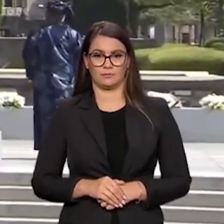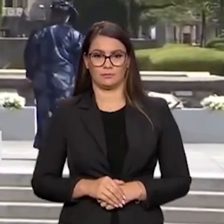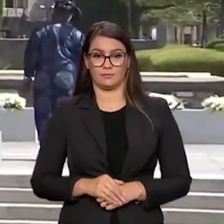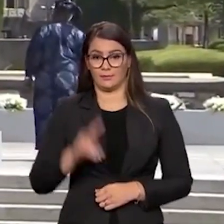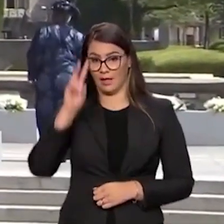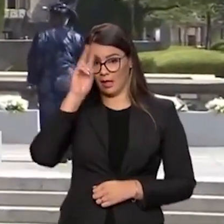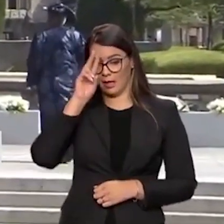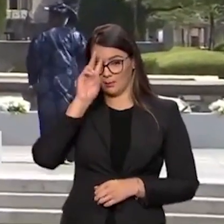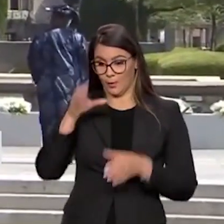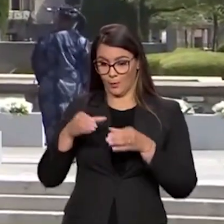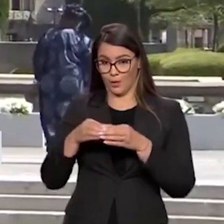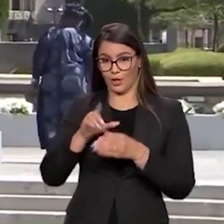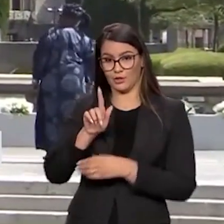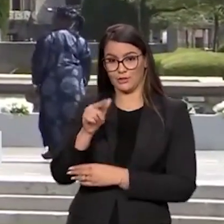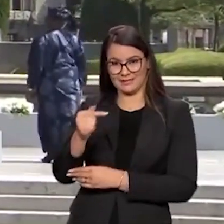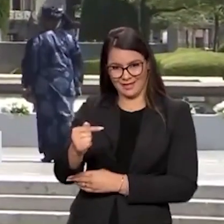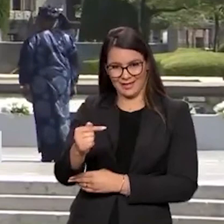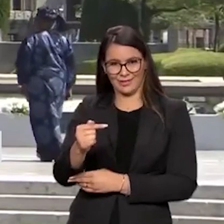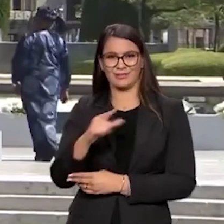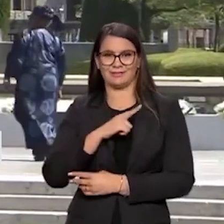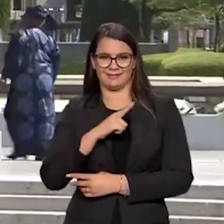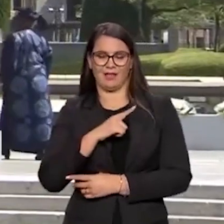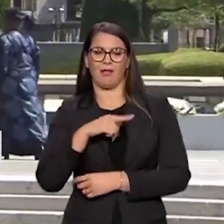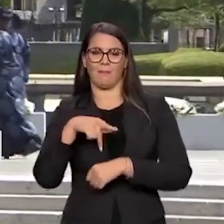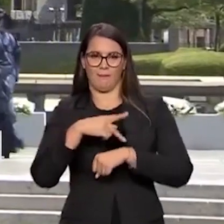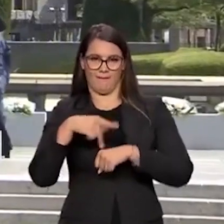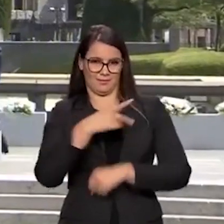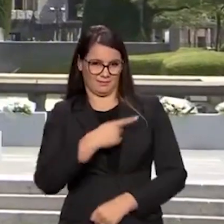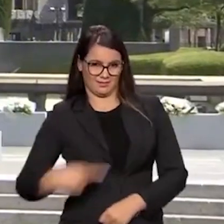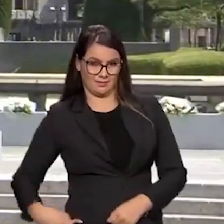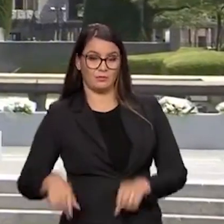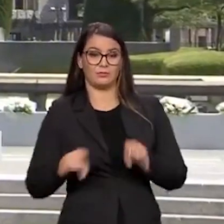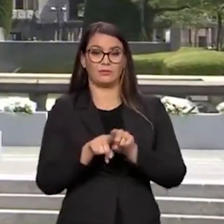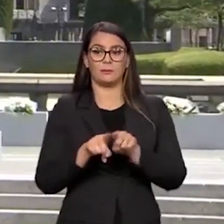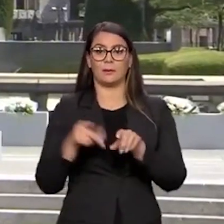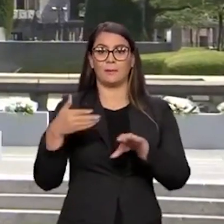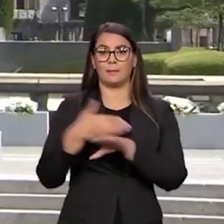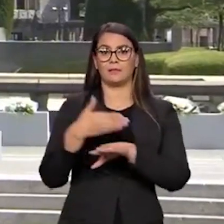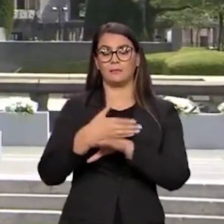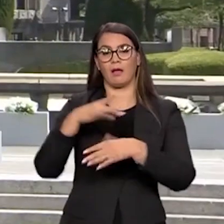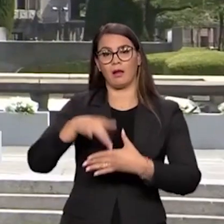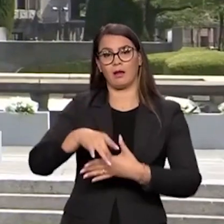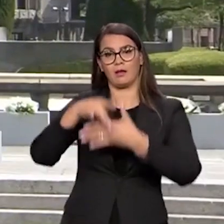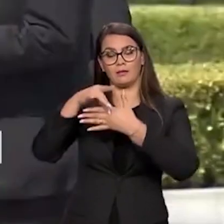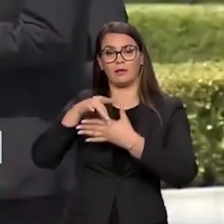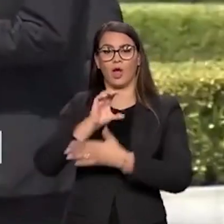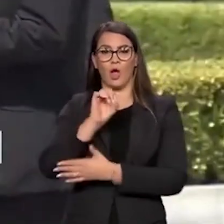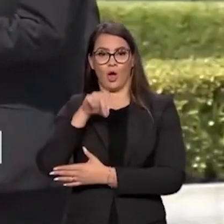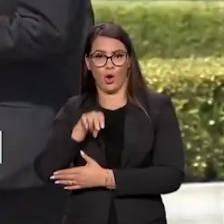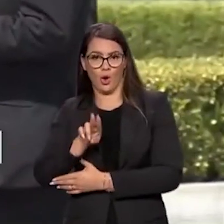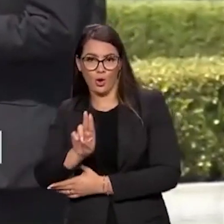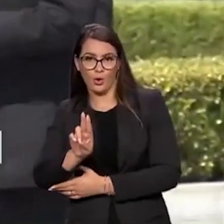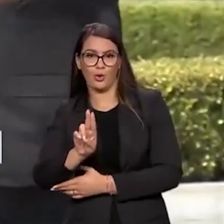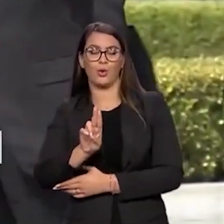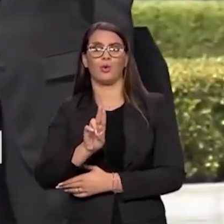Lembrando que a cúpula do G7, além desses chefes de Estado, também teve a participação de representantes das Nações Unidas, do